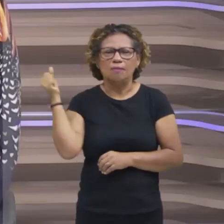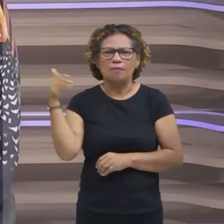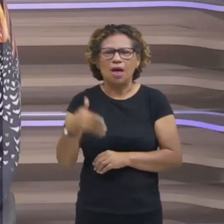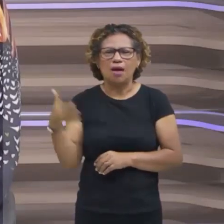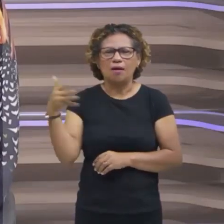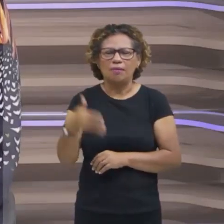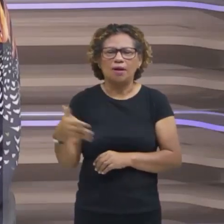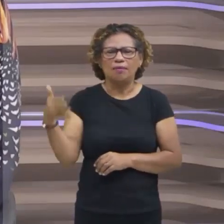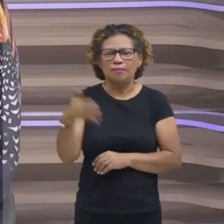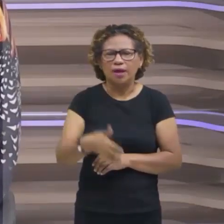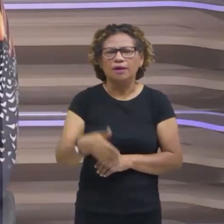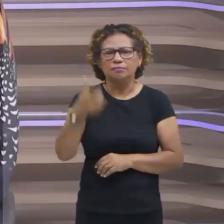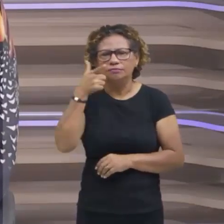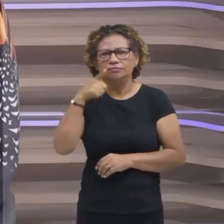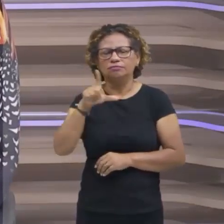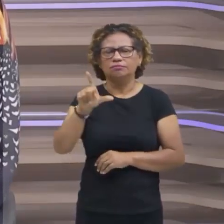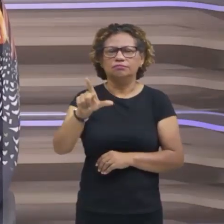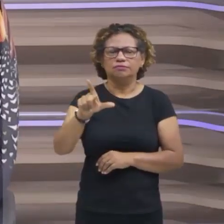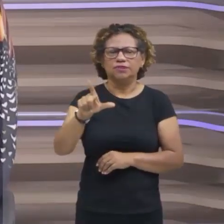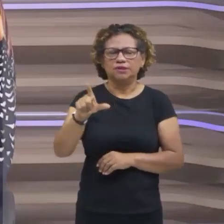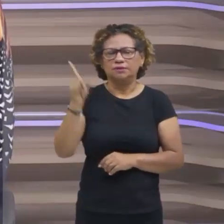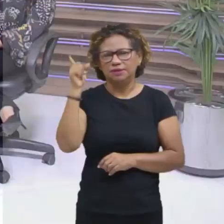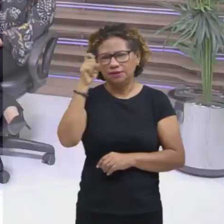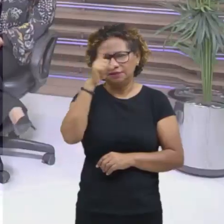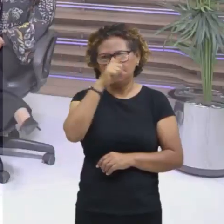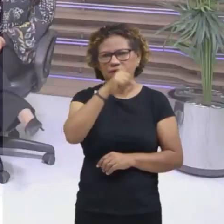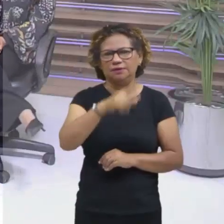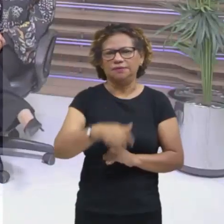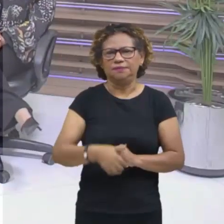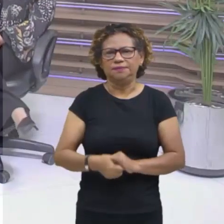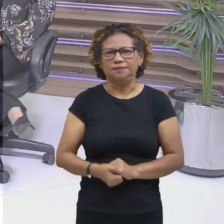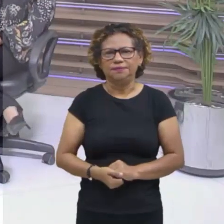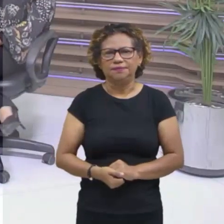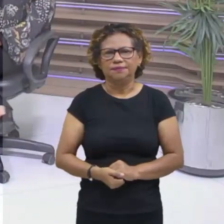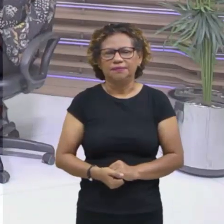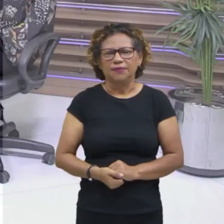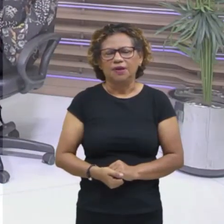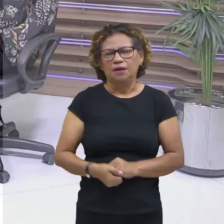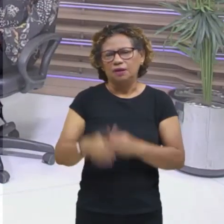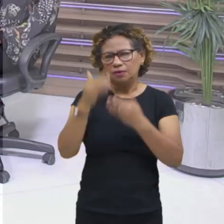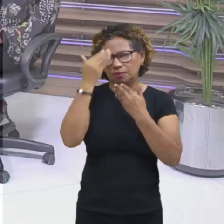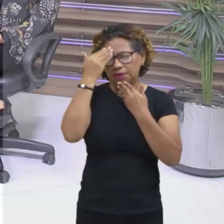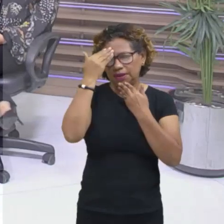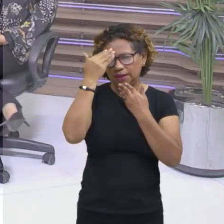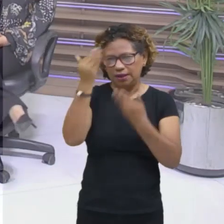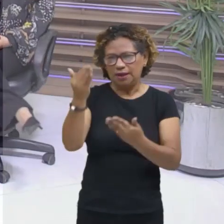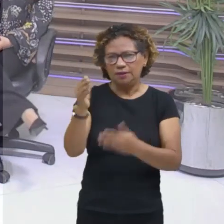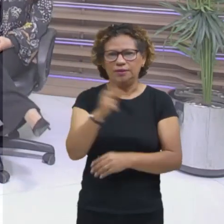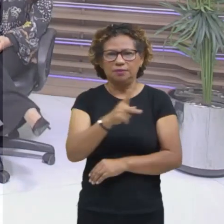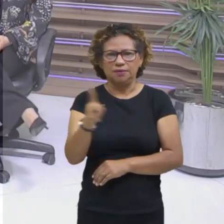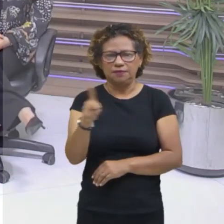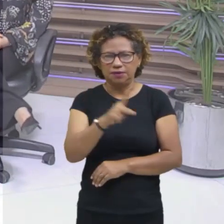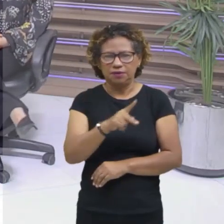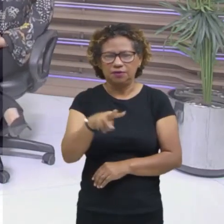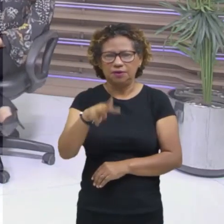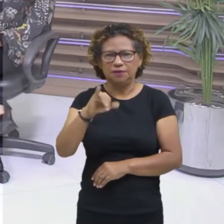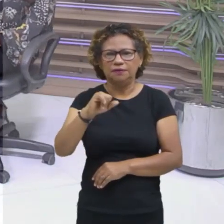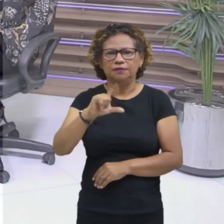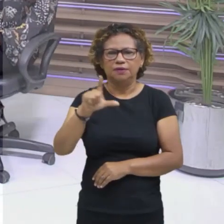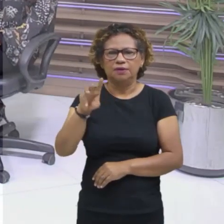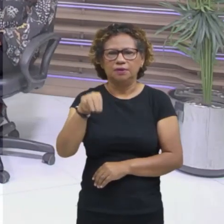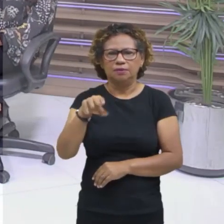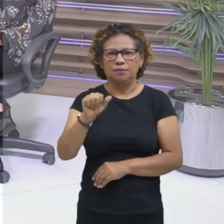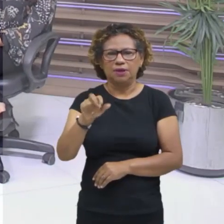tentando vencer esse momento muito difícil para nós. Obrigada, professora Vilmara. Eu quero ler aqui um elogio que chegou, né,